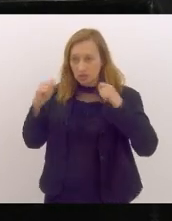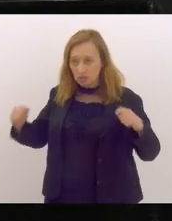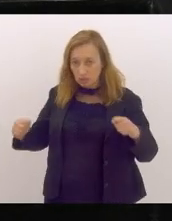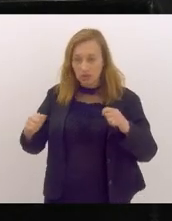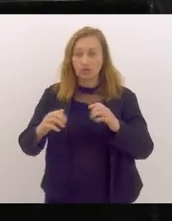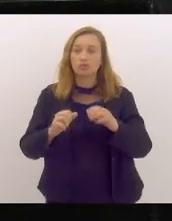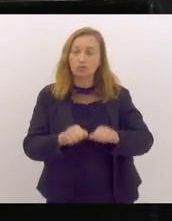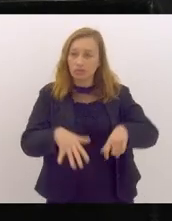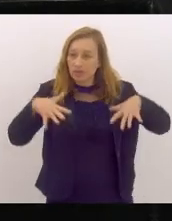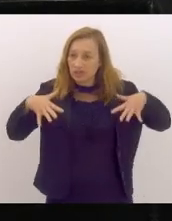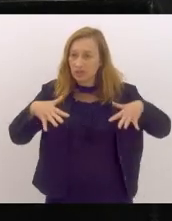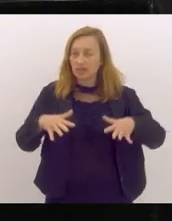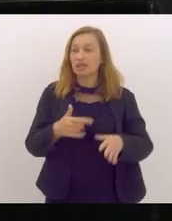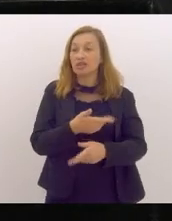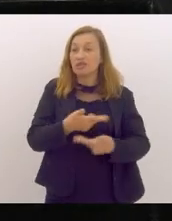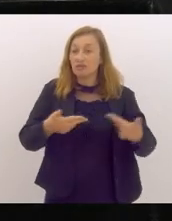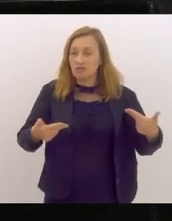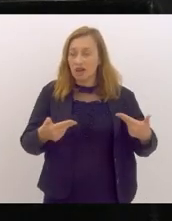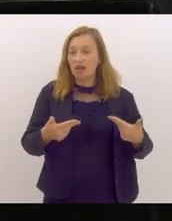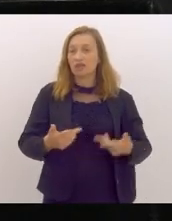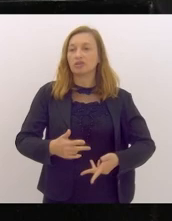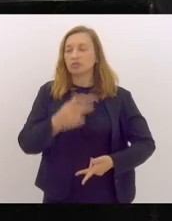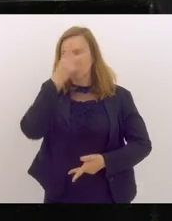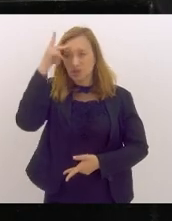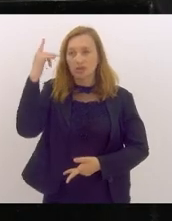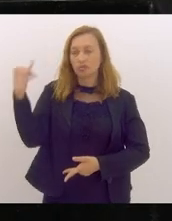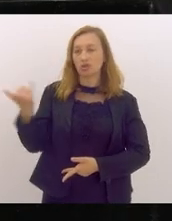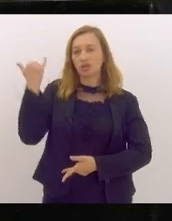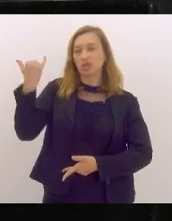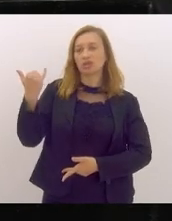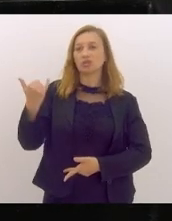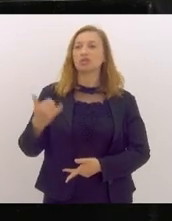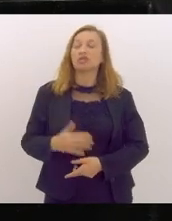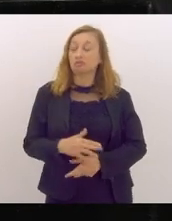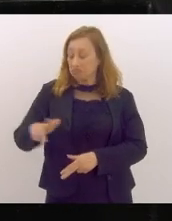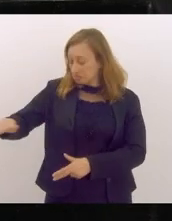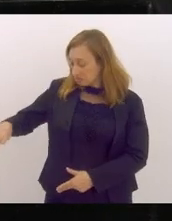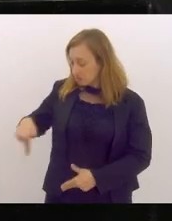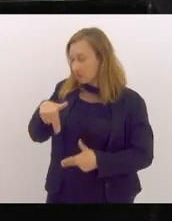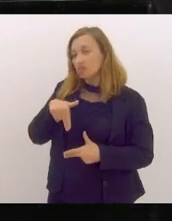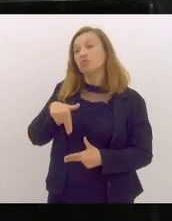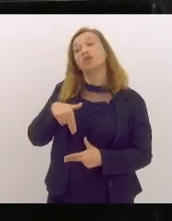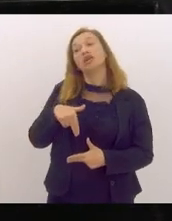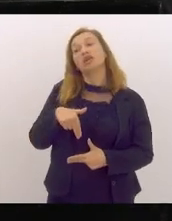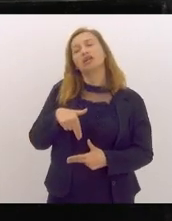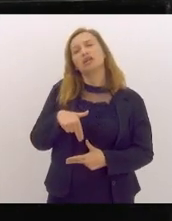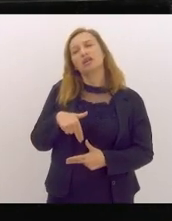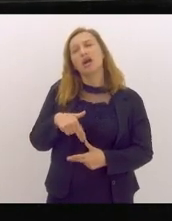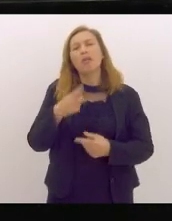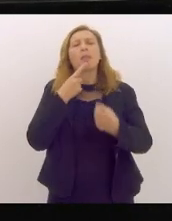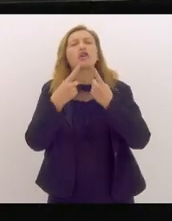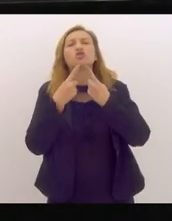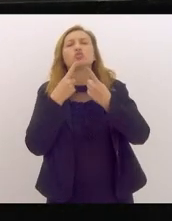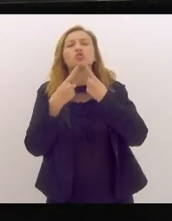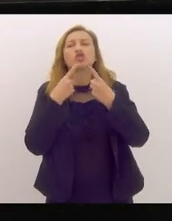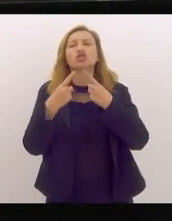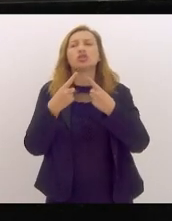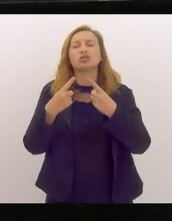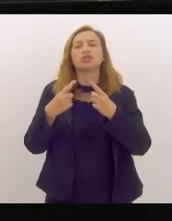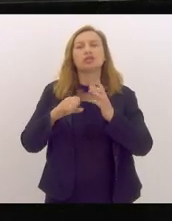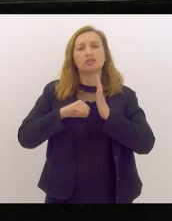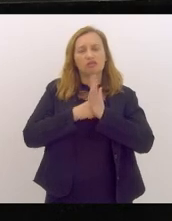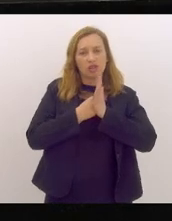plenário, diversas autoridades, o que me faz vir aqui para discutir esse